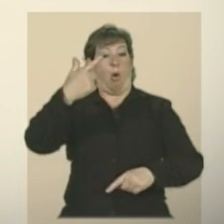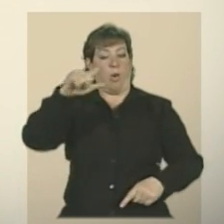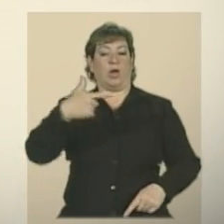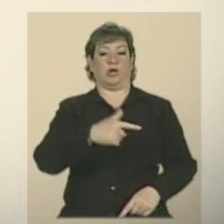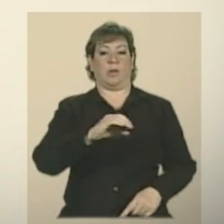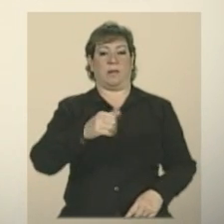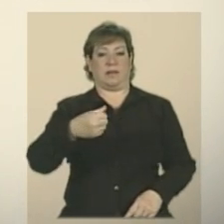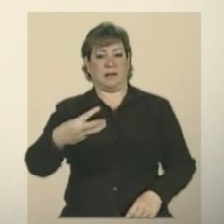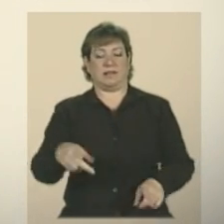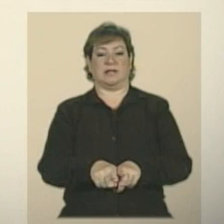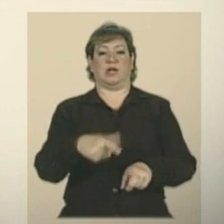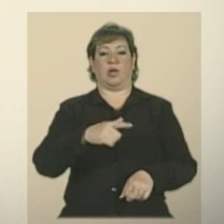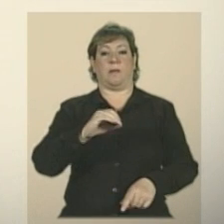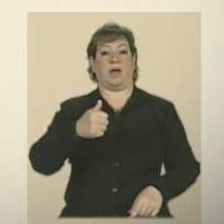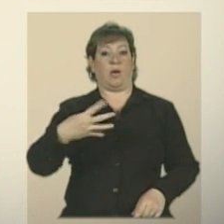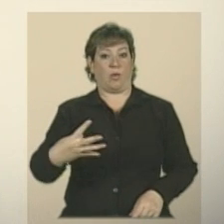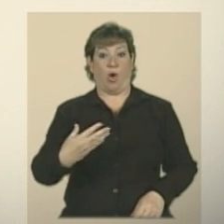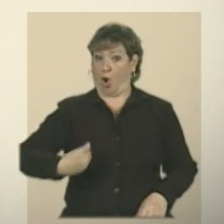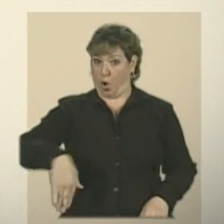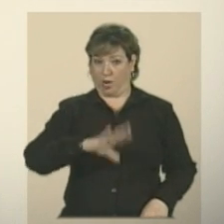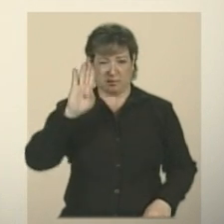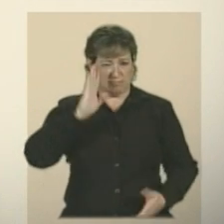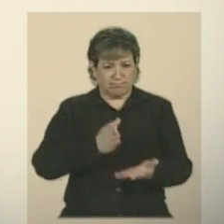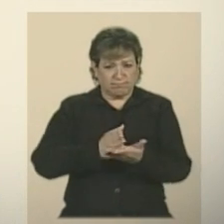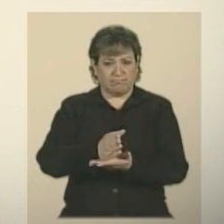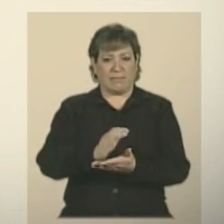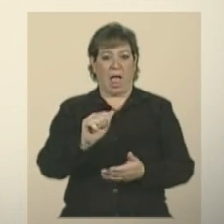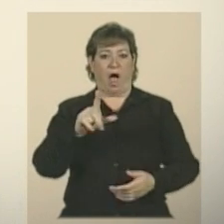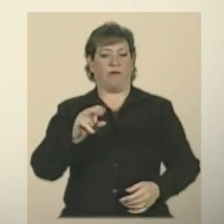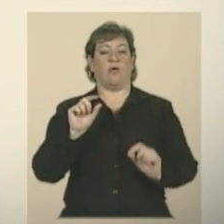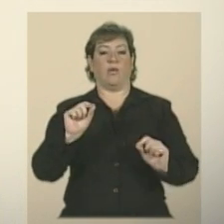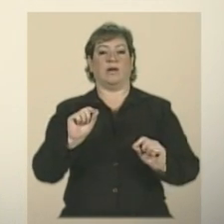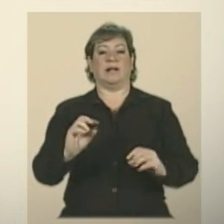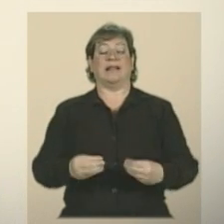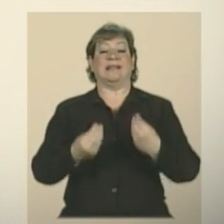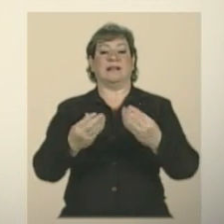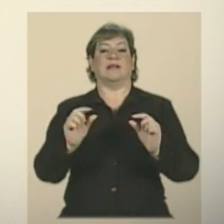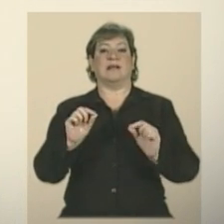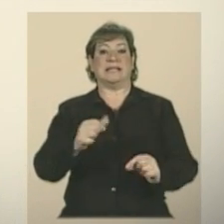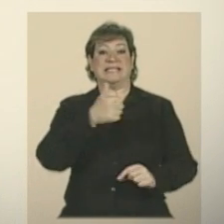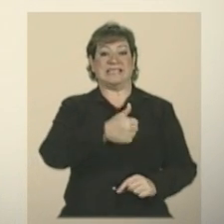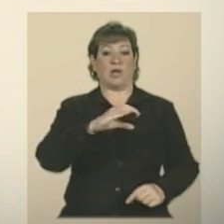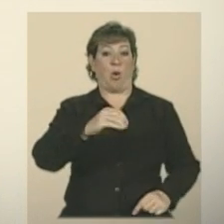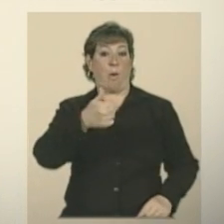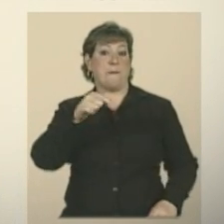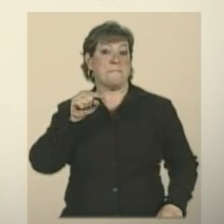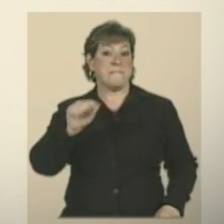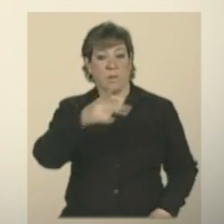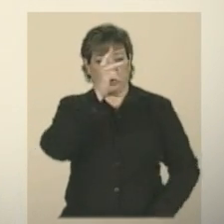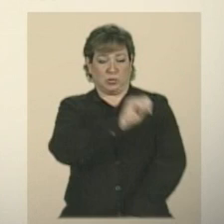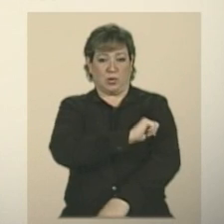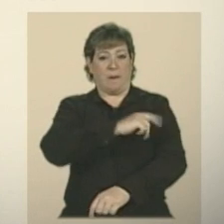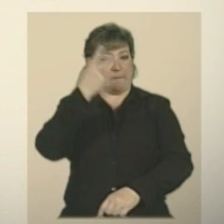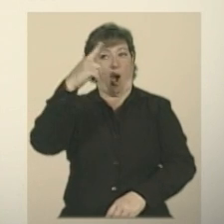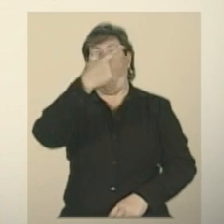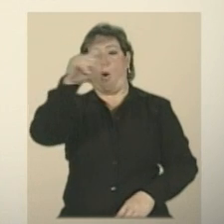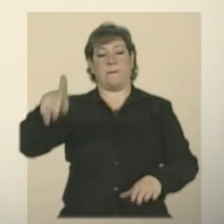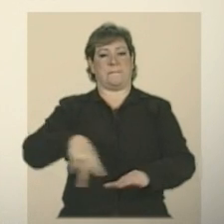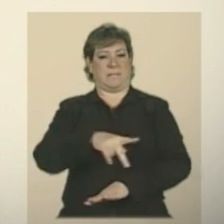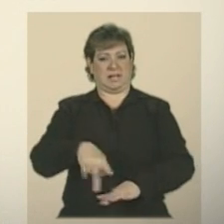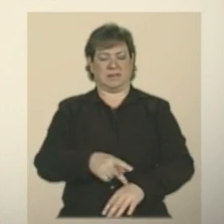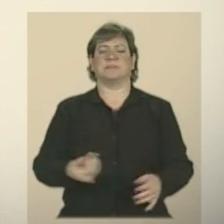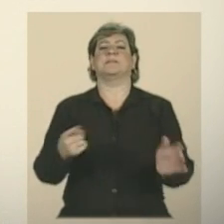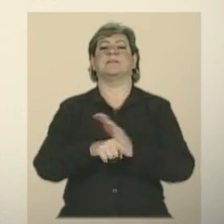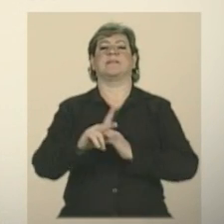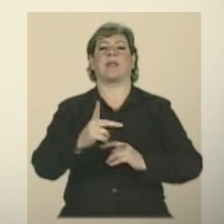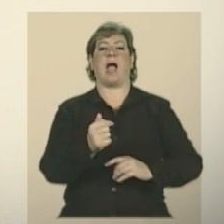e 2014. Nossa meta, Luciano, é levar 101 mil estudantes para o exterior. A Universidade de Harvard e o